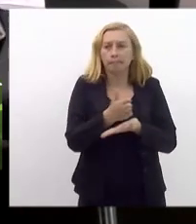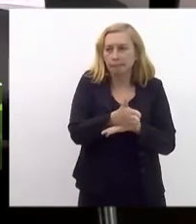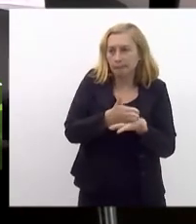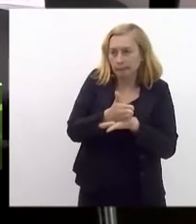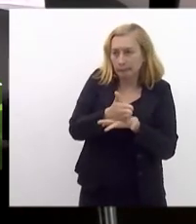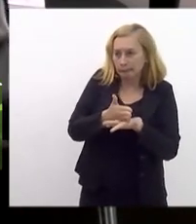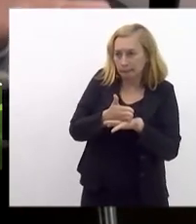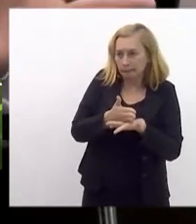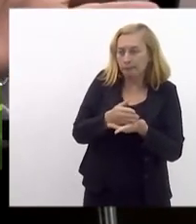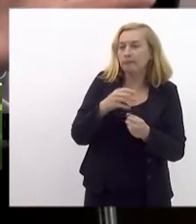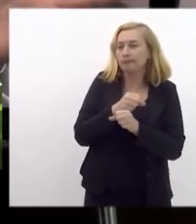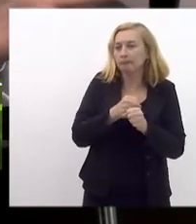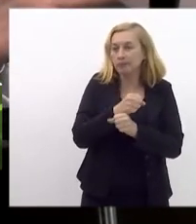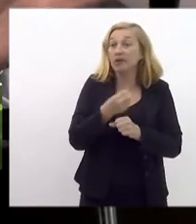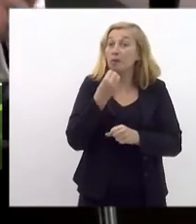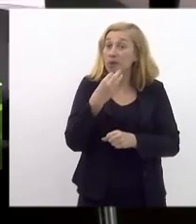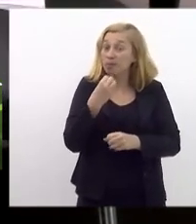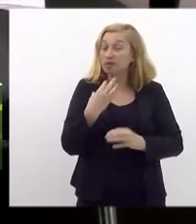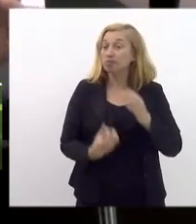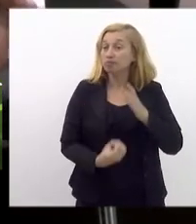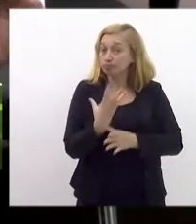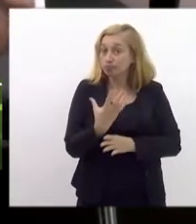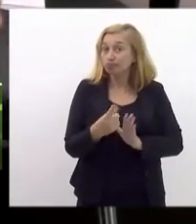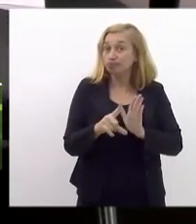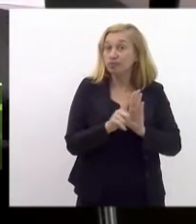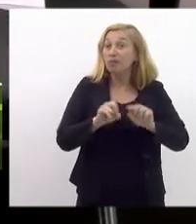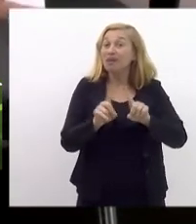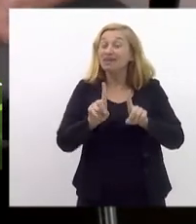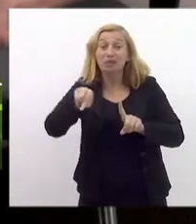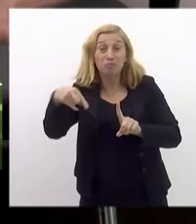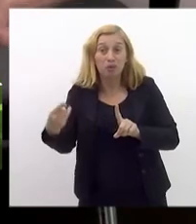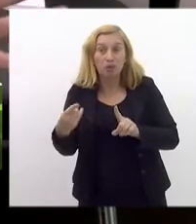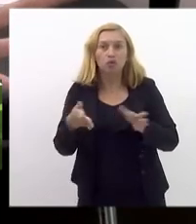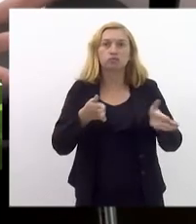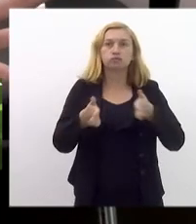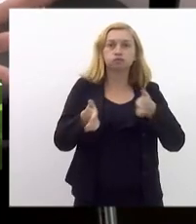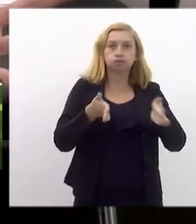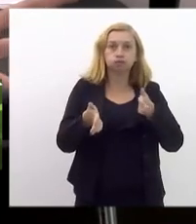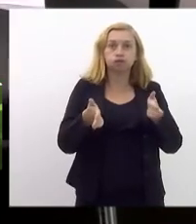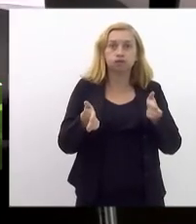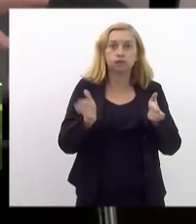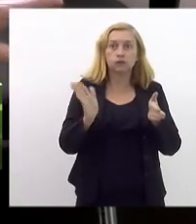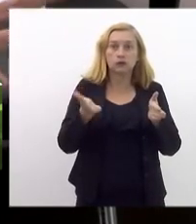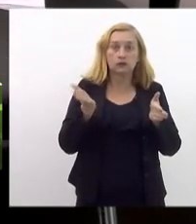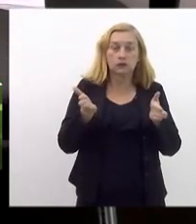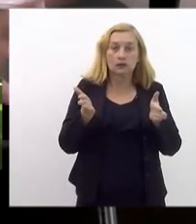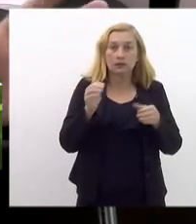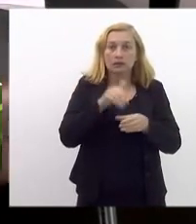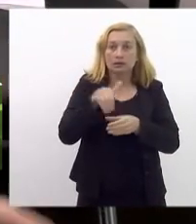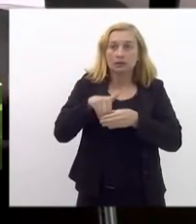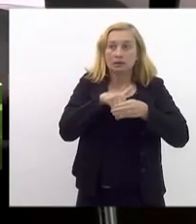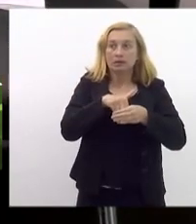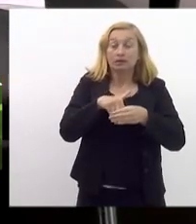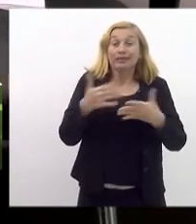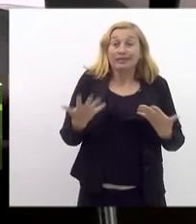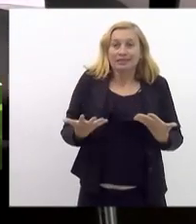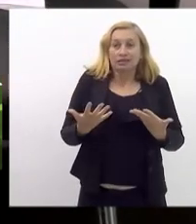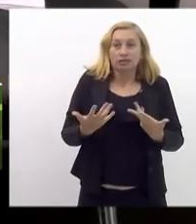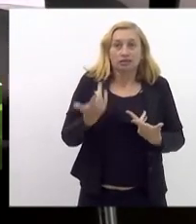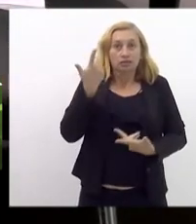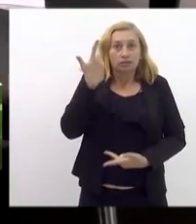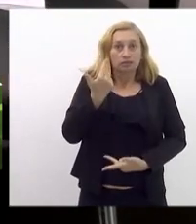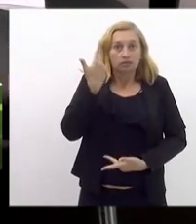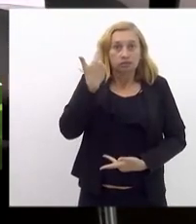ainda vão bem do ponto de vista da produção legislativa. Depois, entramos num período já eleitoral e há uma